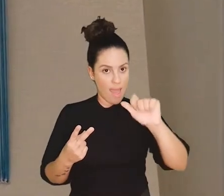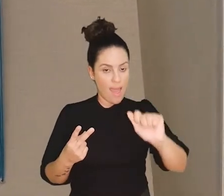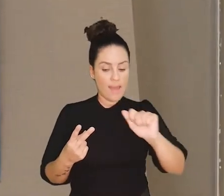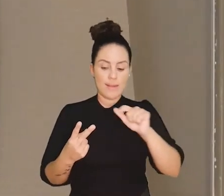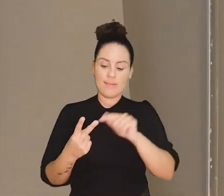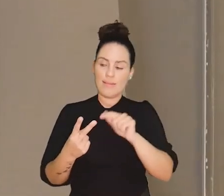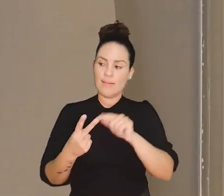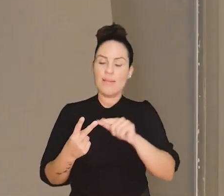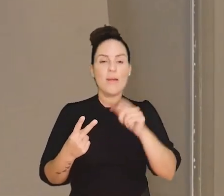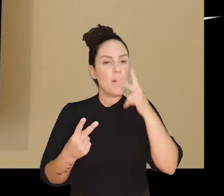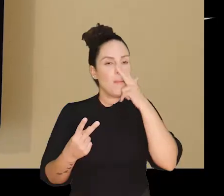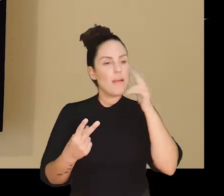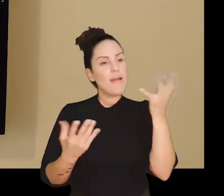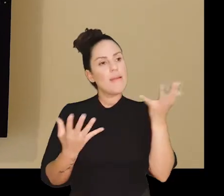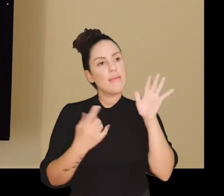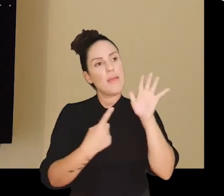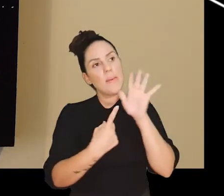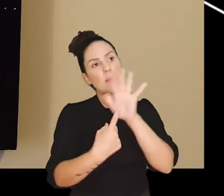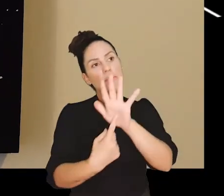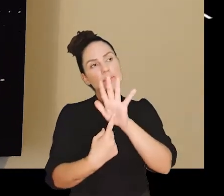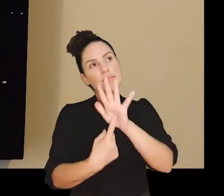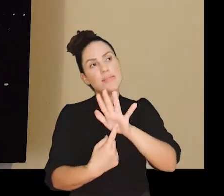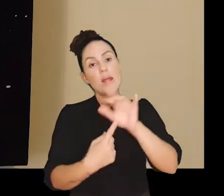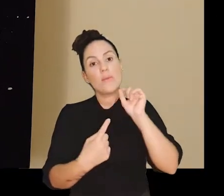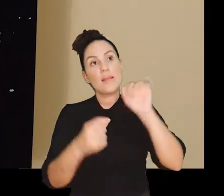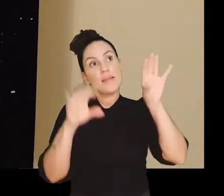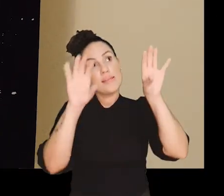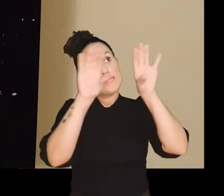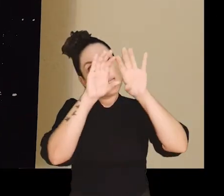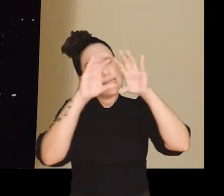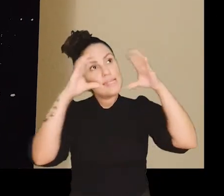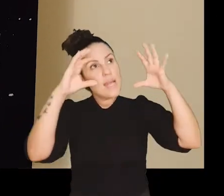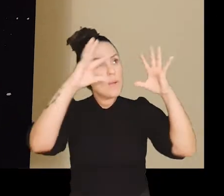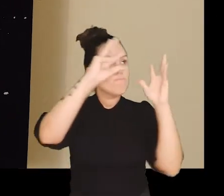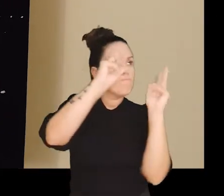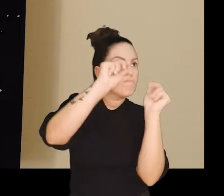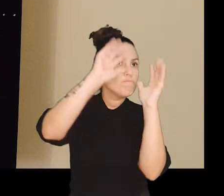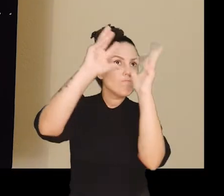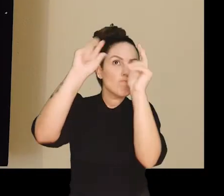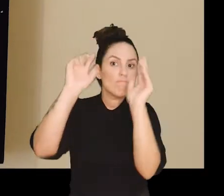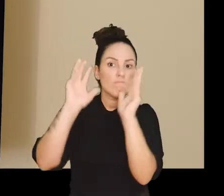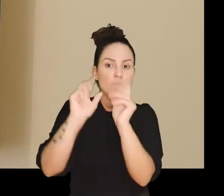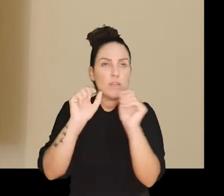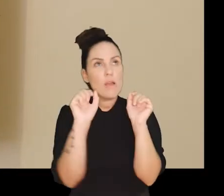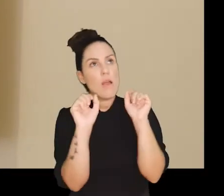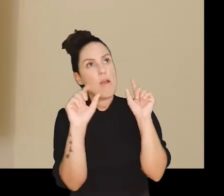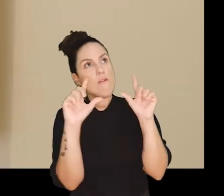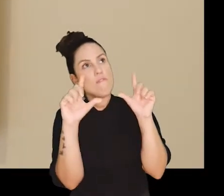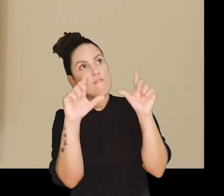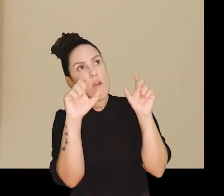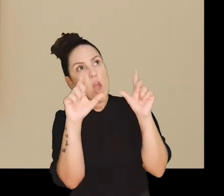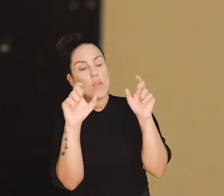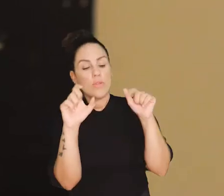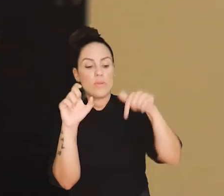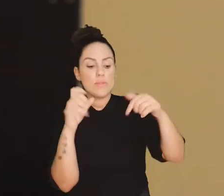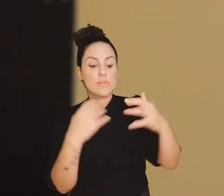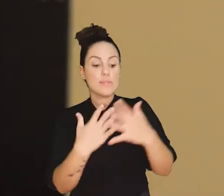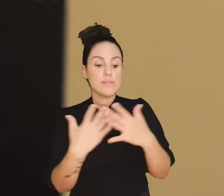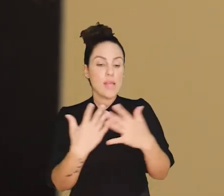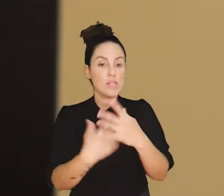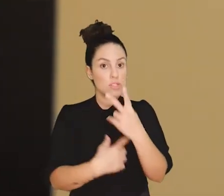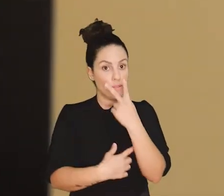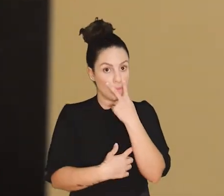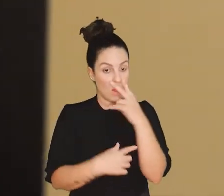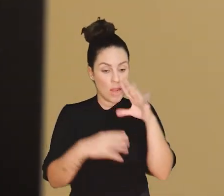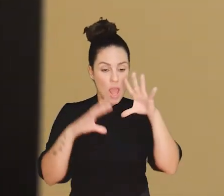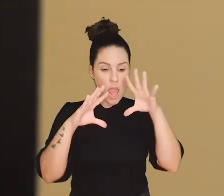à forma. Já a Aíla Lourenço atenta para a formação de astrólogo de Dionísio Del Santo. Ela